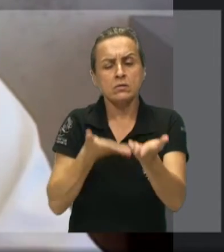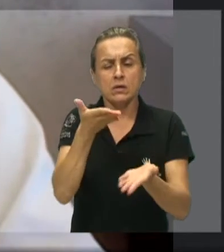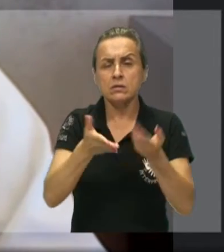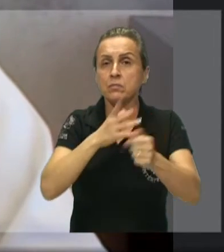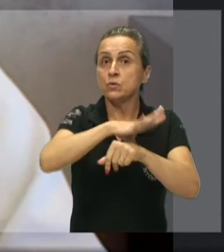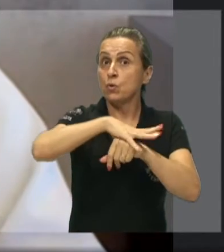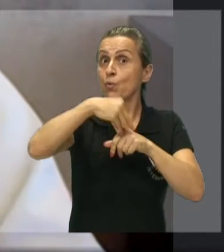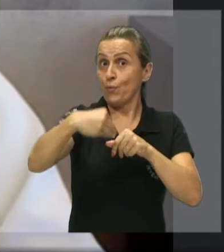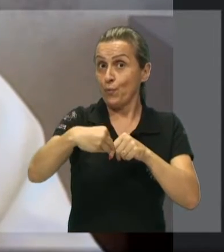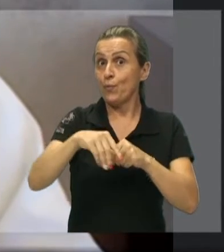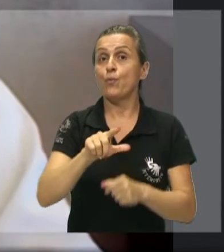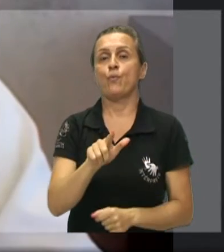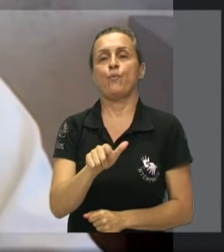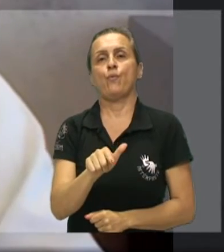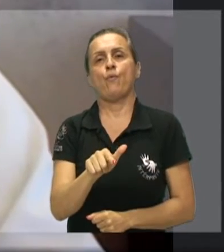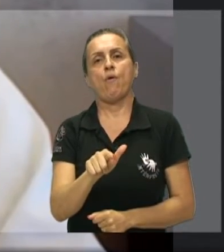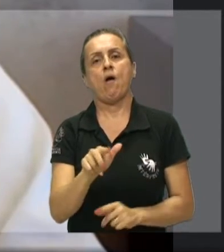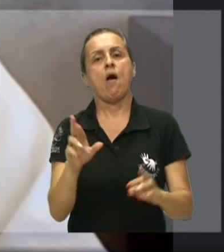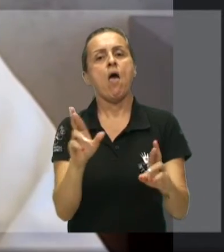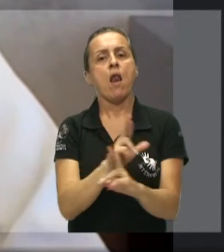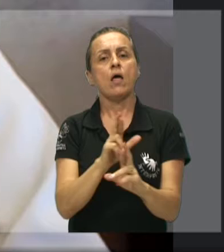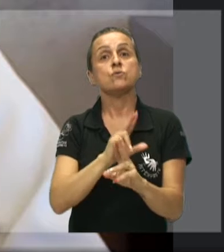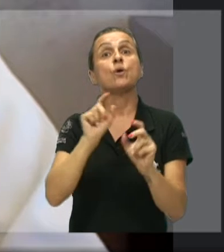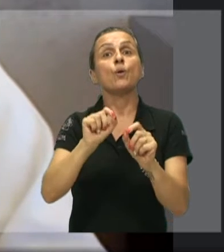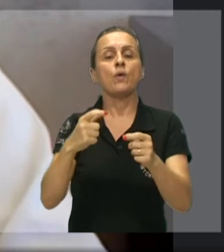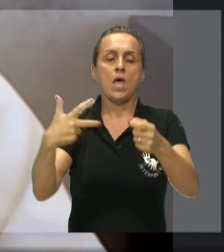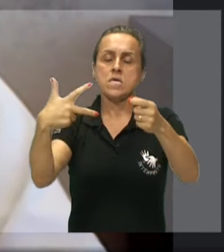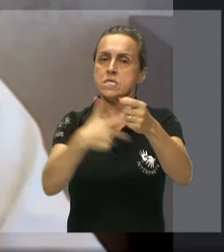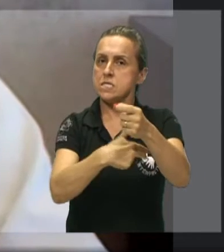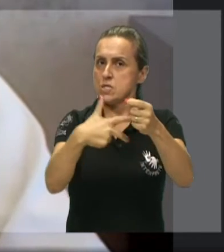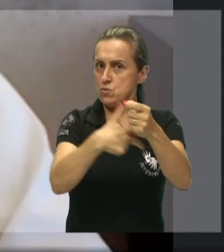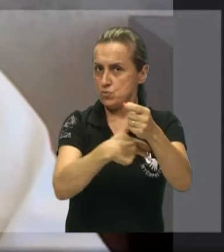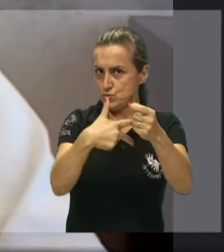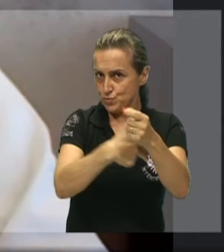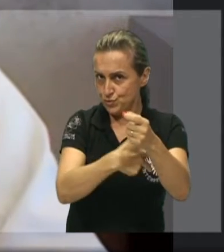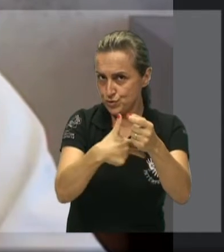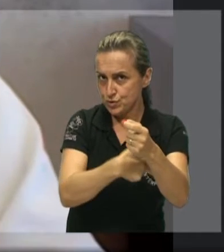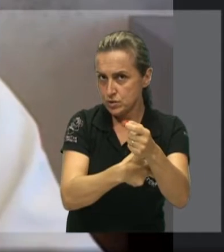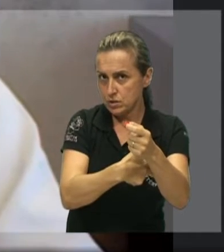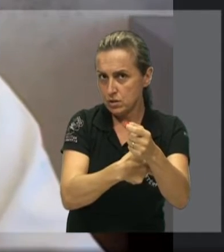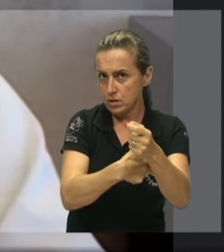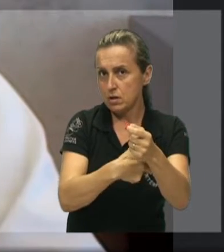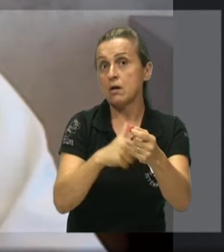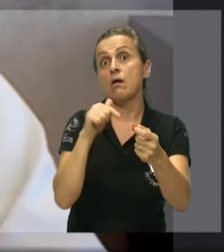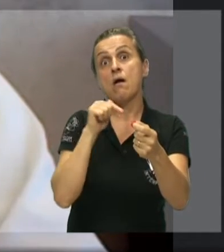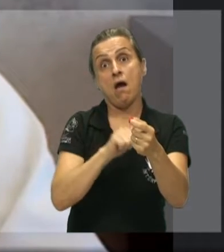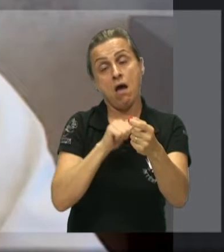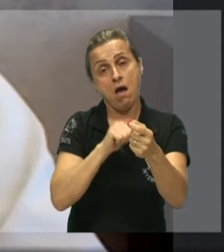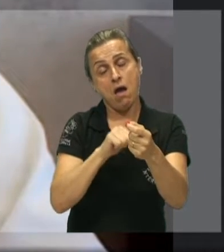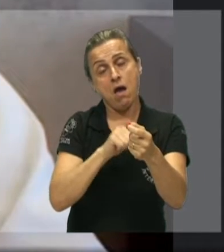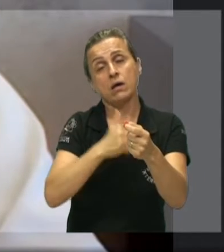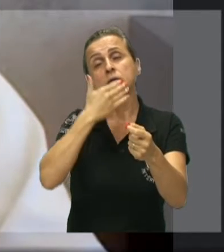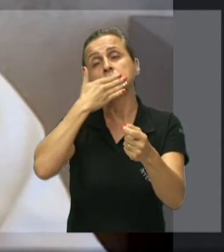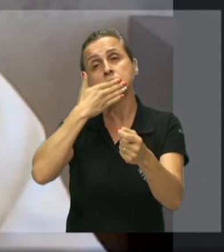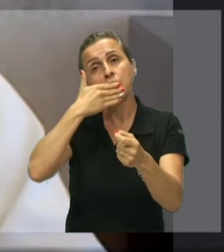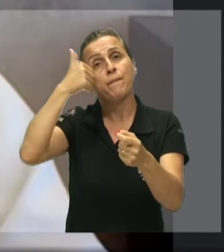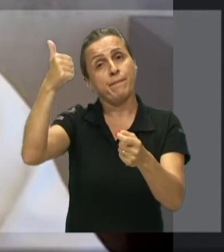é relacionado à cirurgia. A cirurgia é a que causa o tratamento